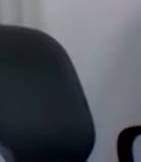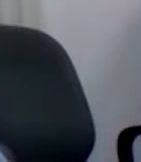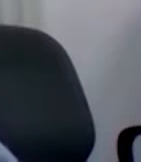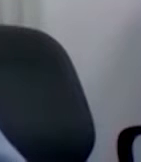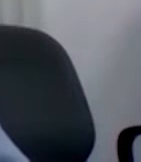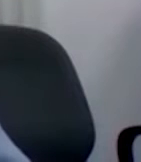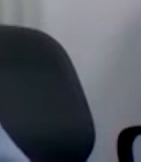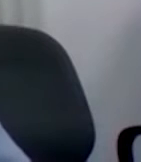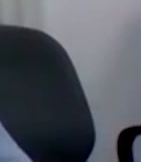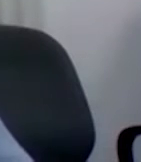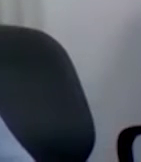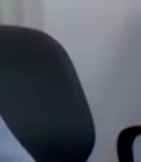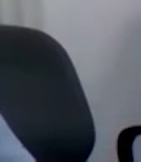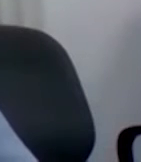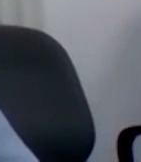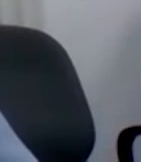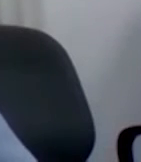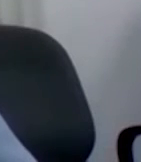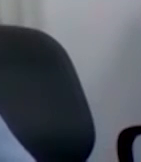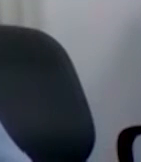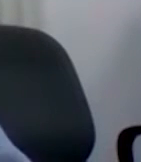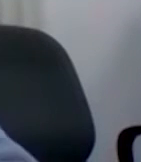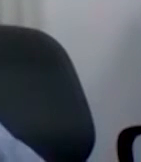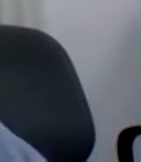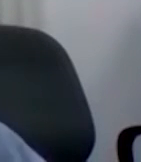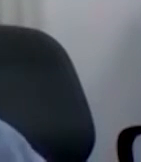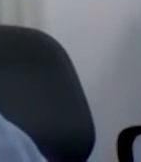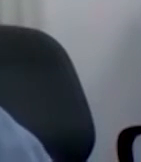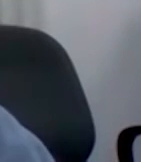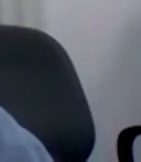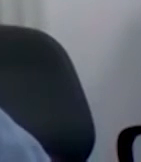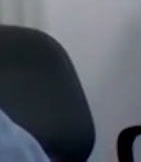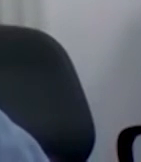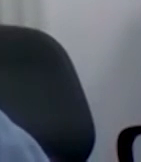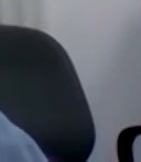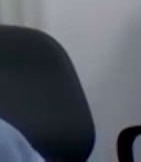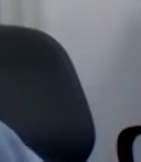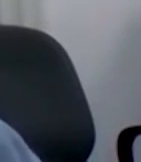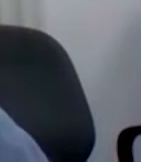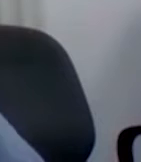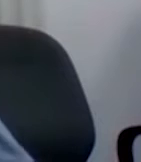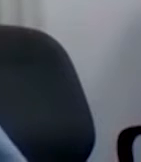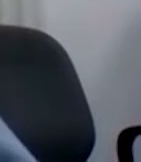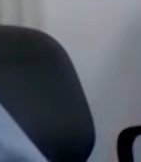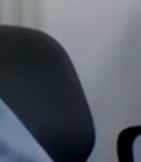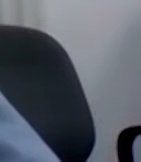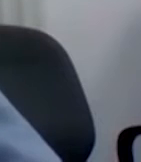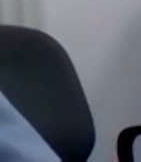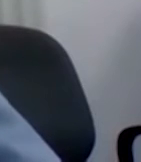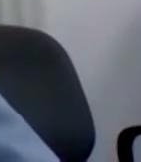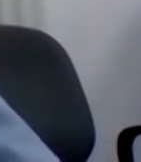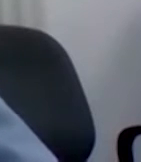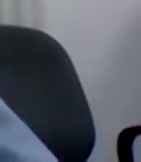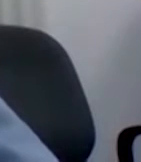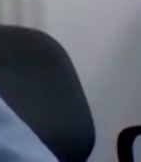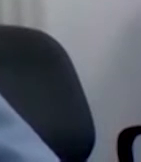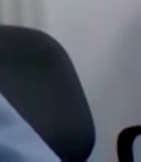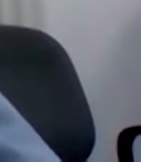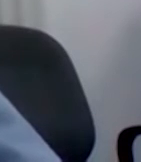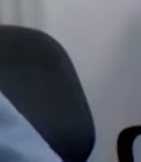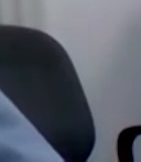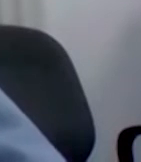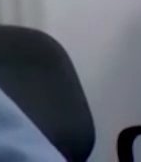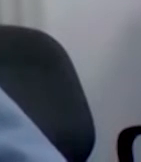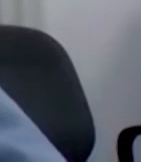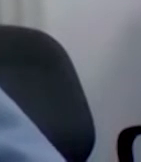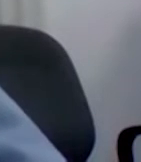o pessoal da área técnica fazer essa liberação para que a gente possa apresentar para o público em geral também esses dados que tem